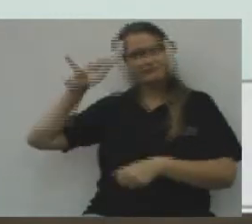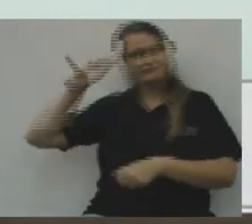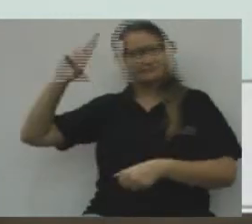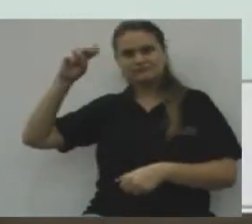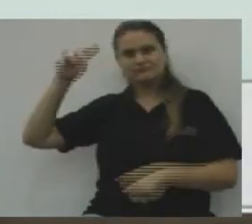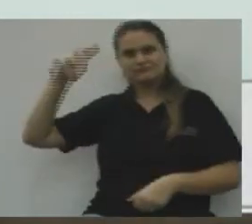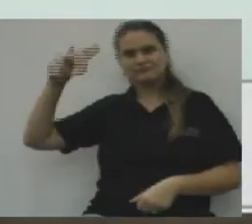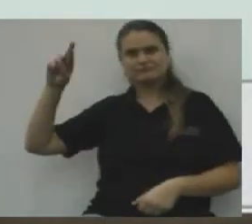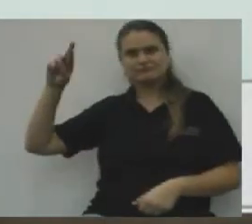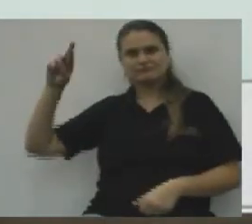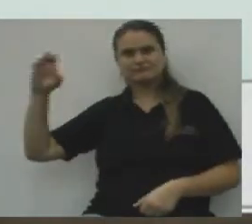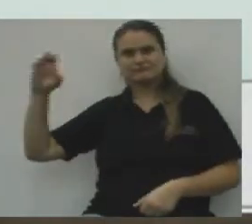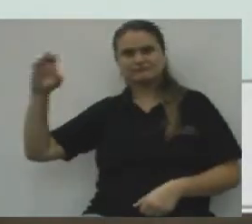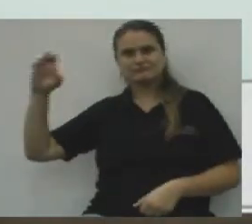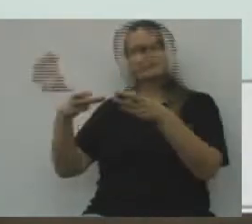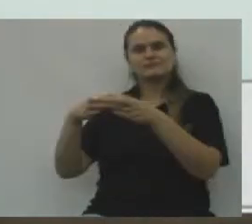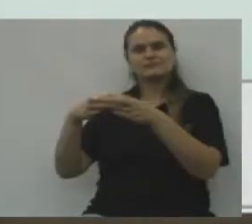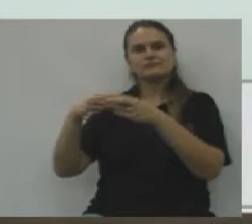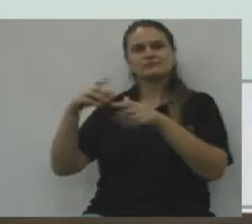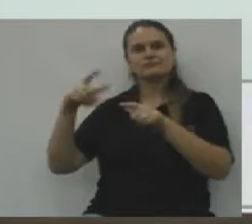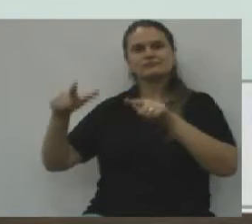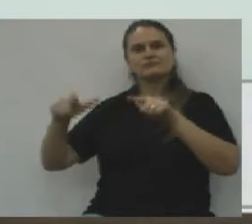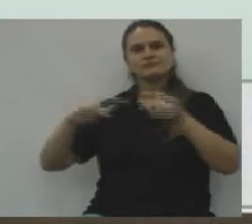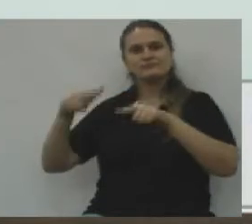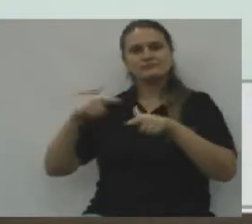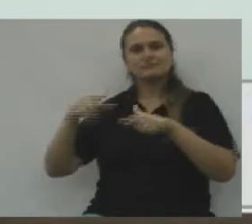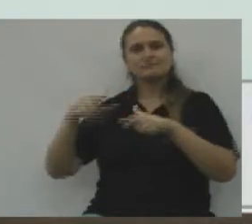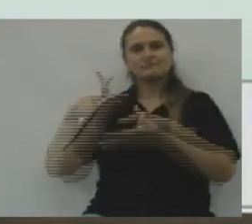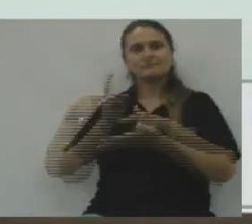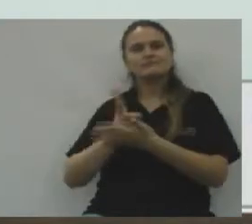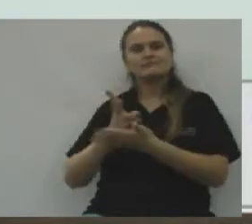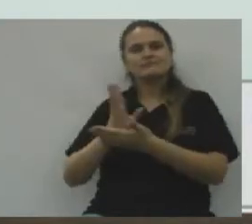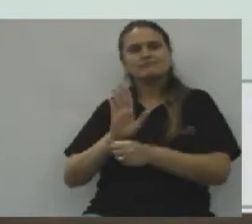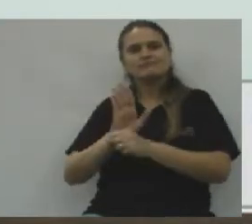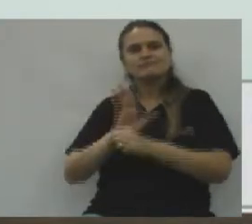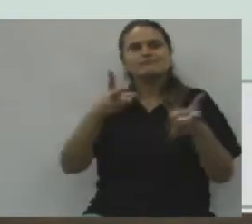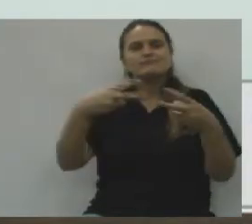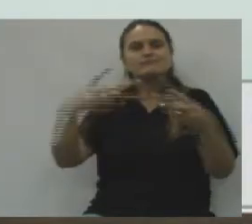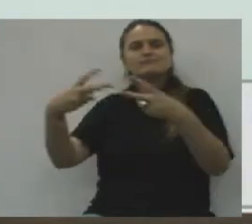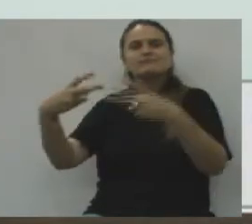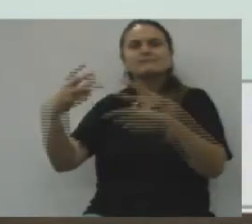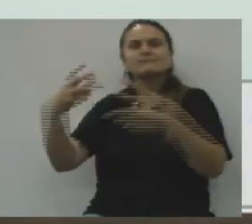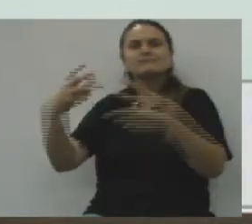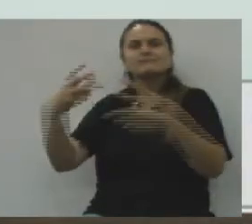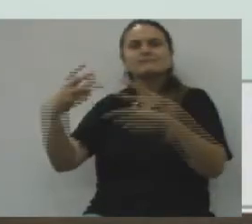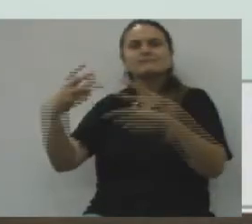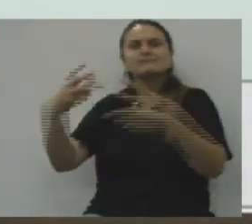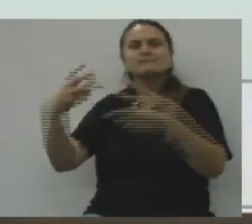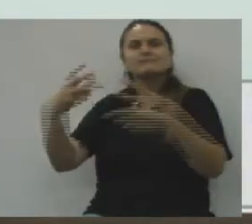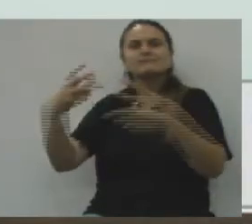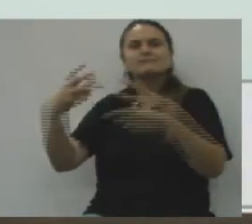pessoas que fazem parte da busca por esses alunos que, ora, estão